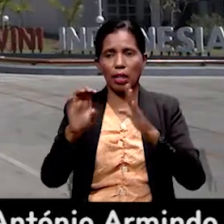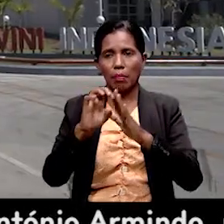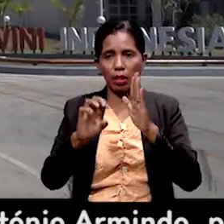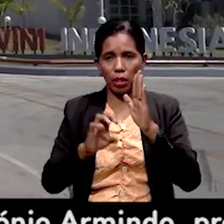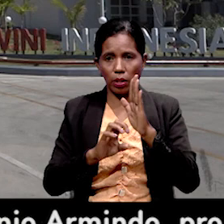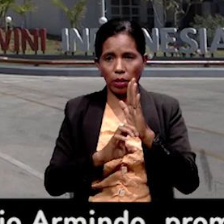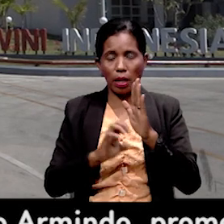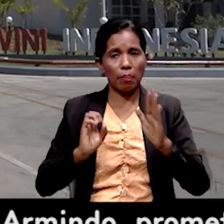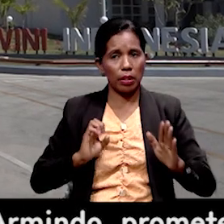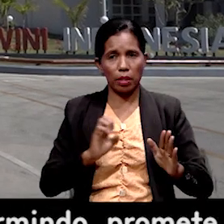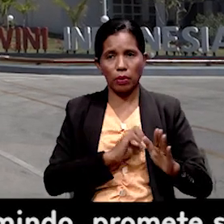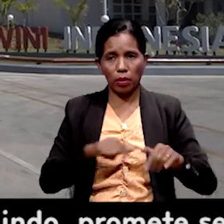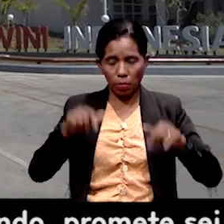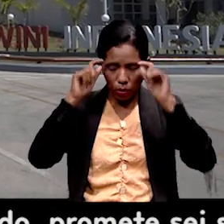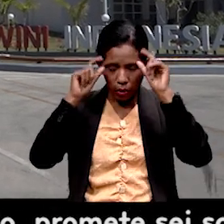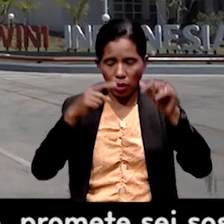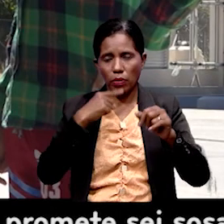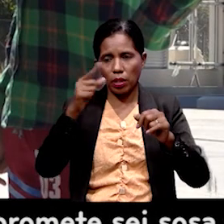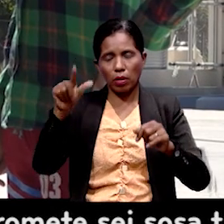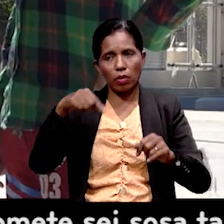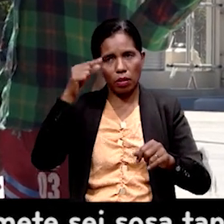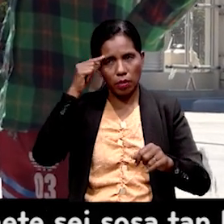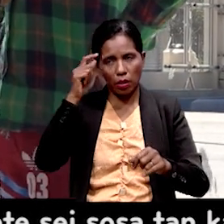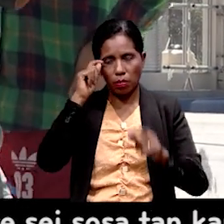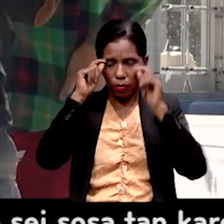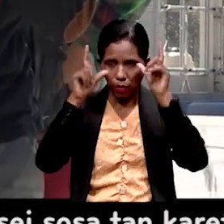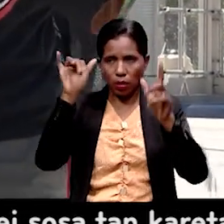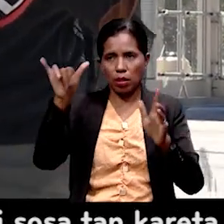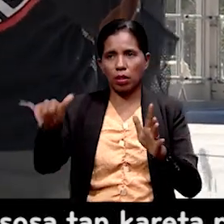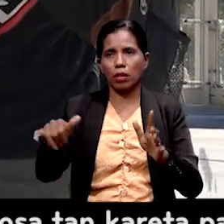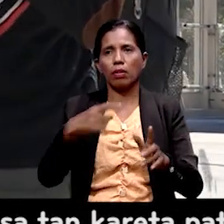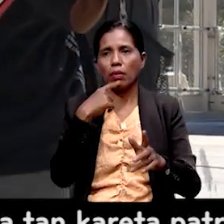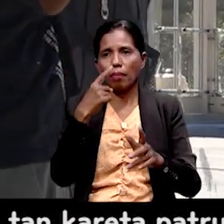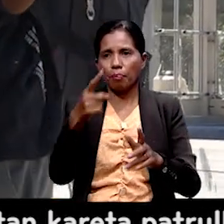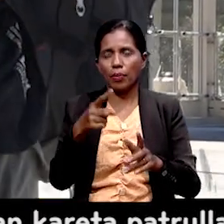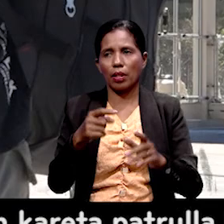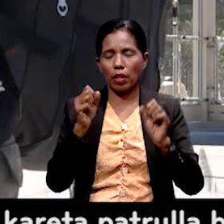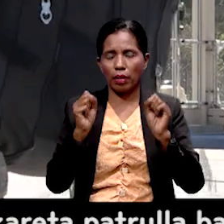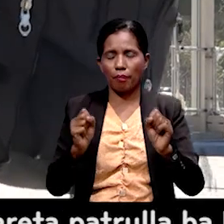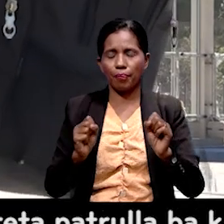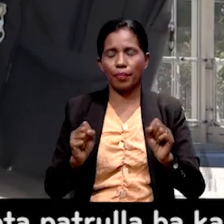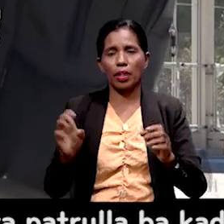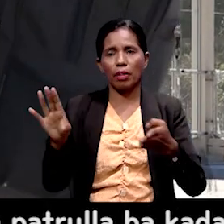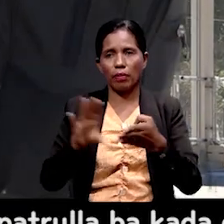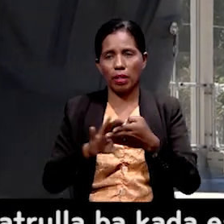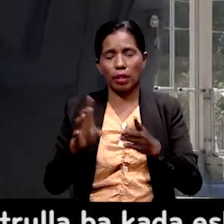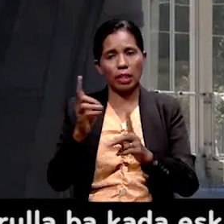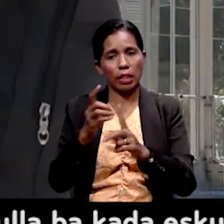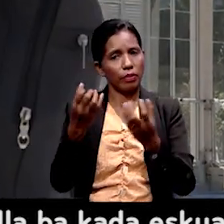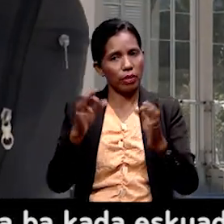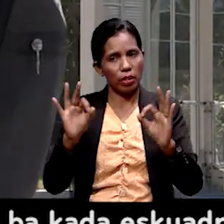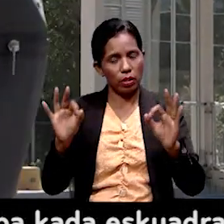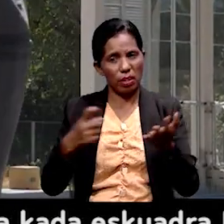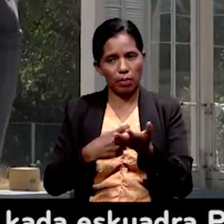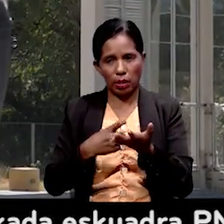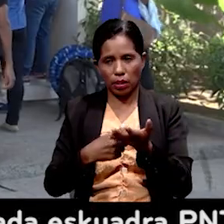Estrangeiro, atfuatene ba Governo Sira nebe Timor-Roan Helaba, ho di considera documento Timor-Roan Sira nebe liwana prazo, tamba